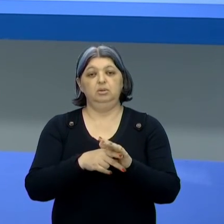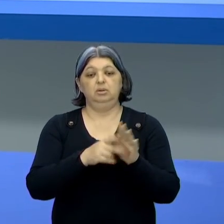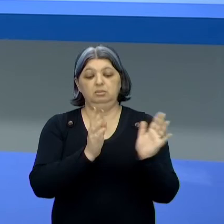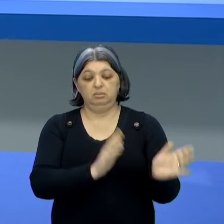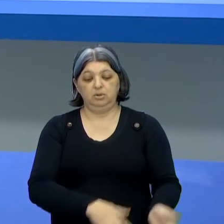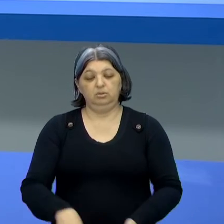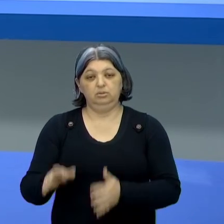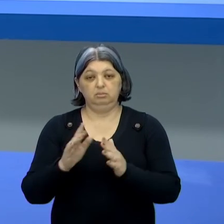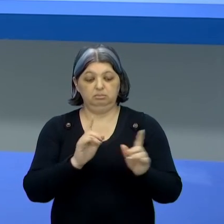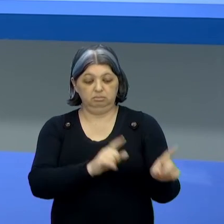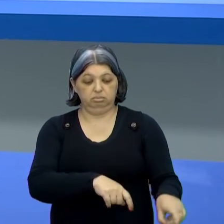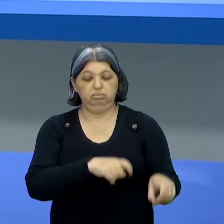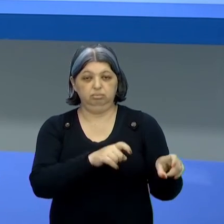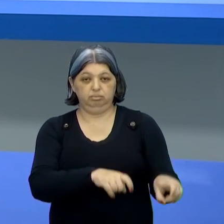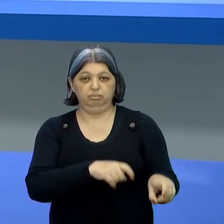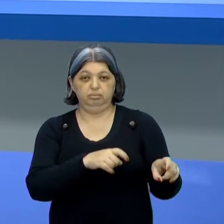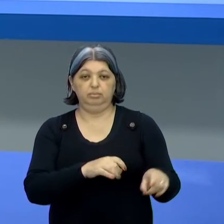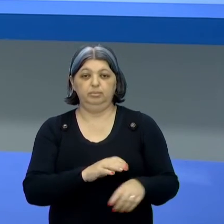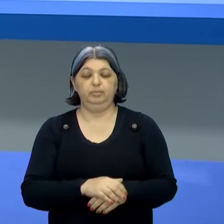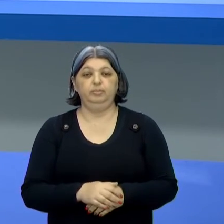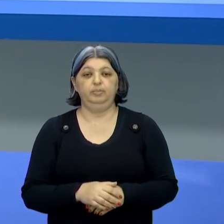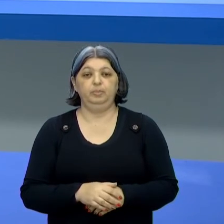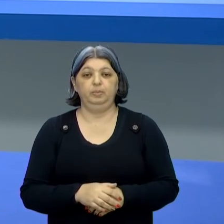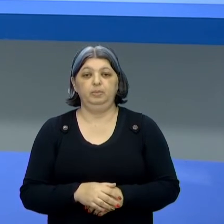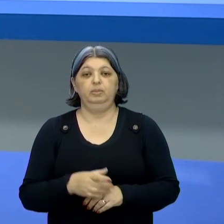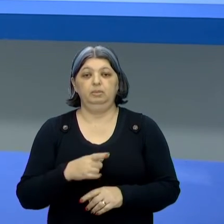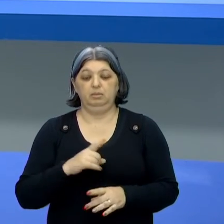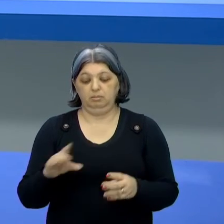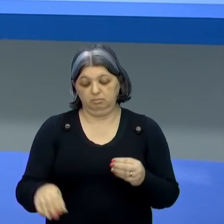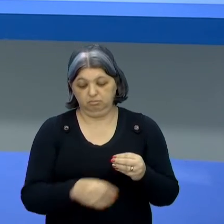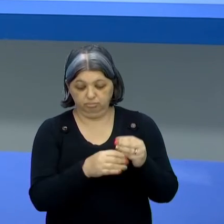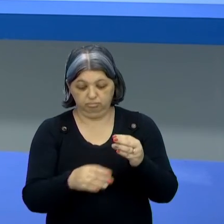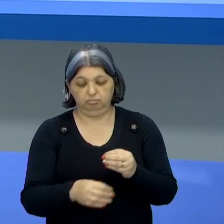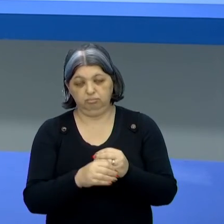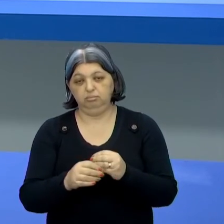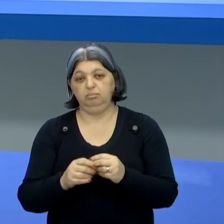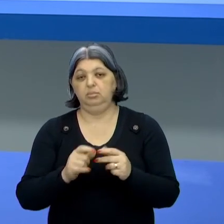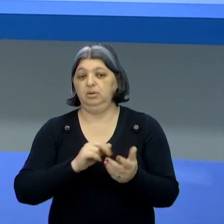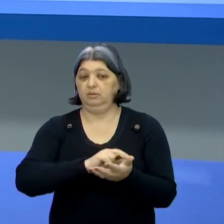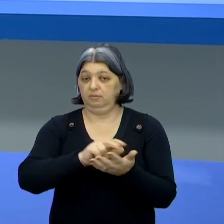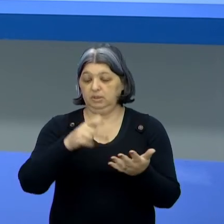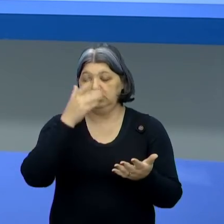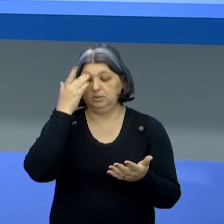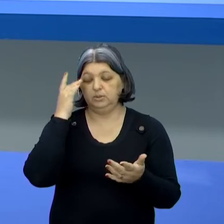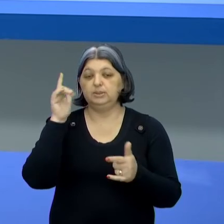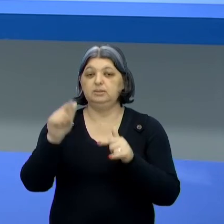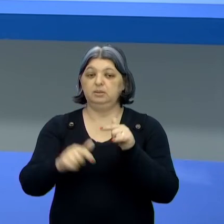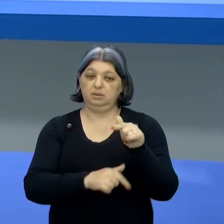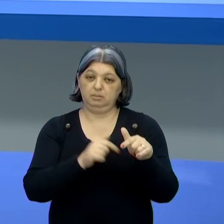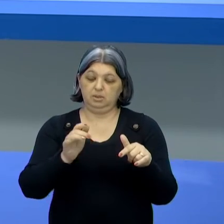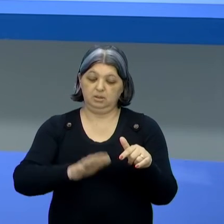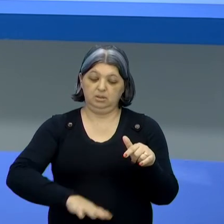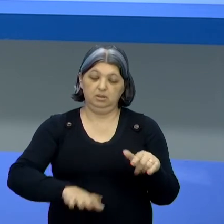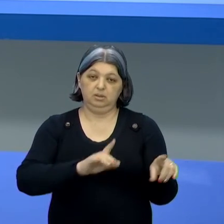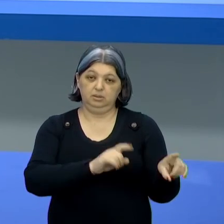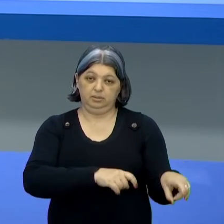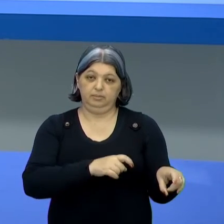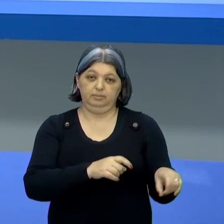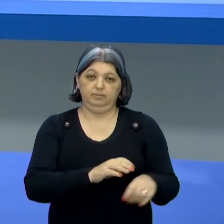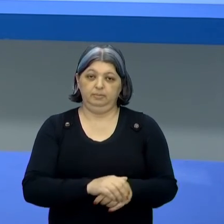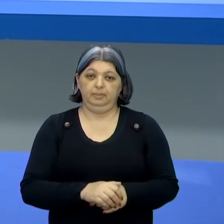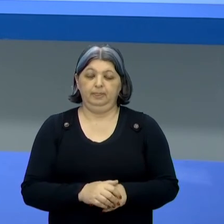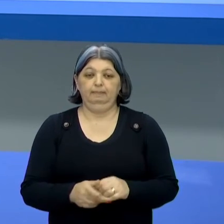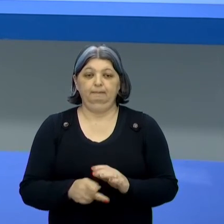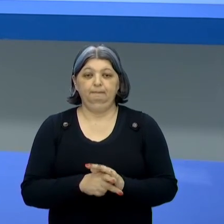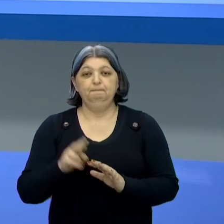são mais sustentáveis e estão sendo implementadas aí por muitos agricultores, tá? De